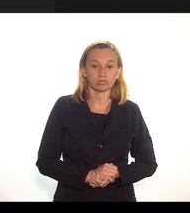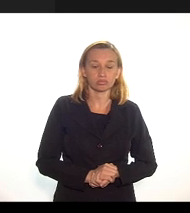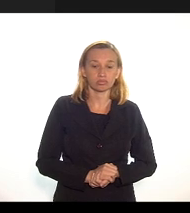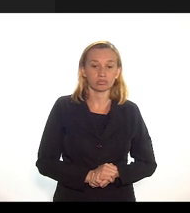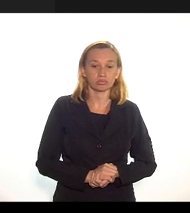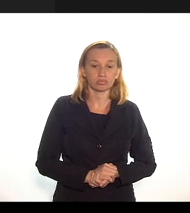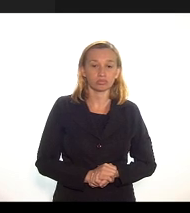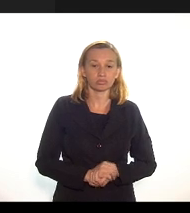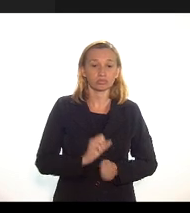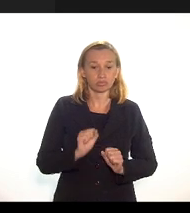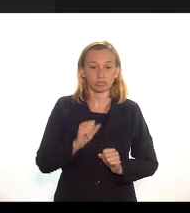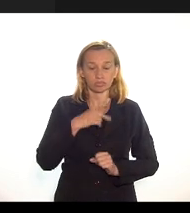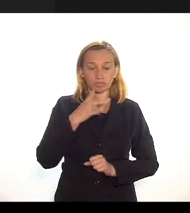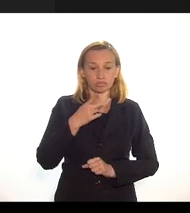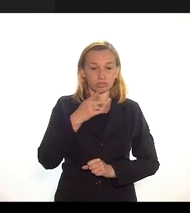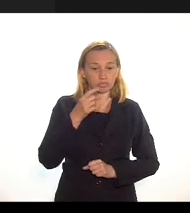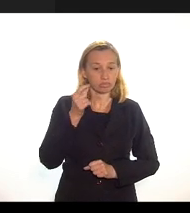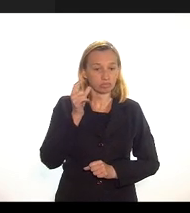Pois não, Lucinha?